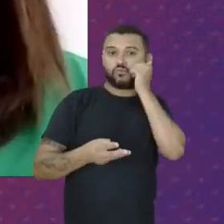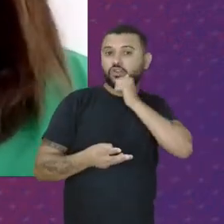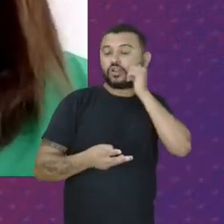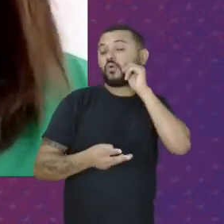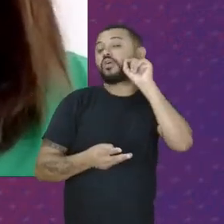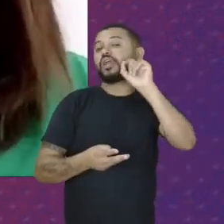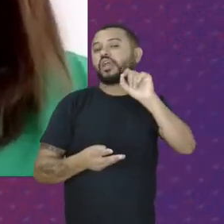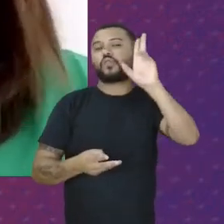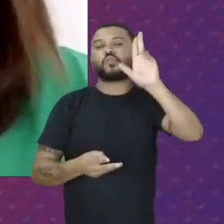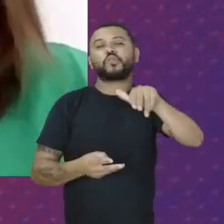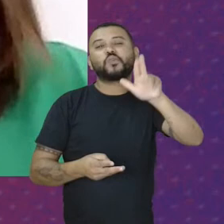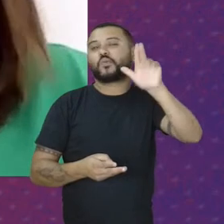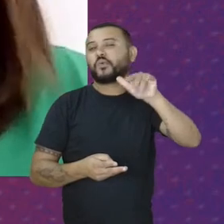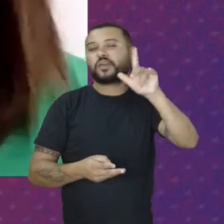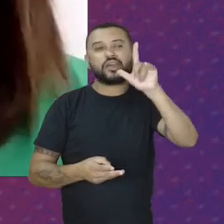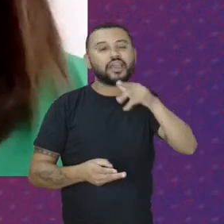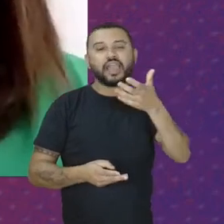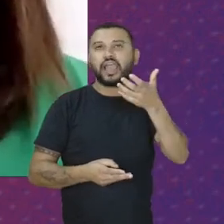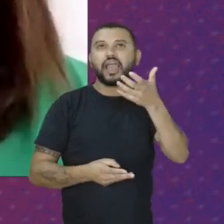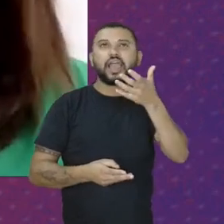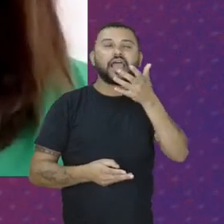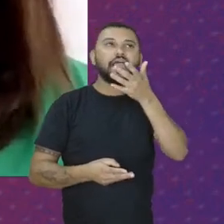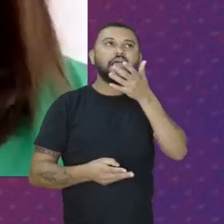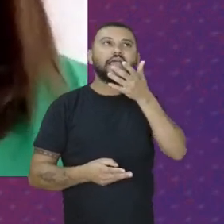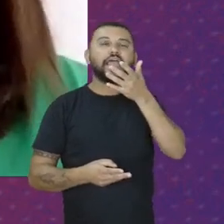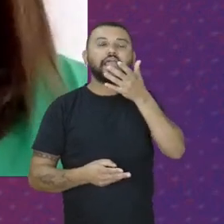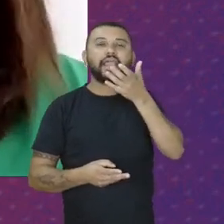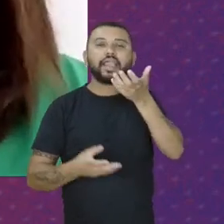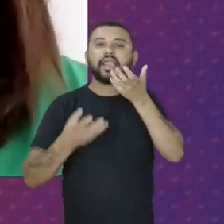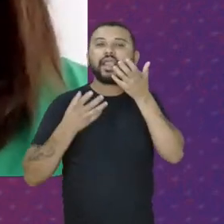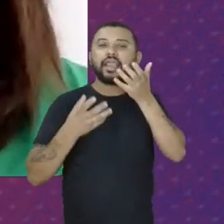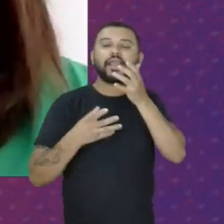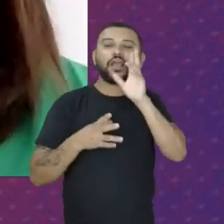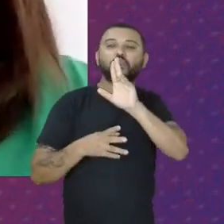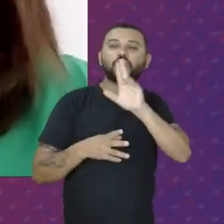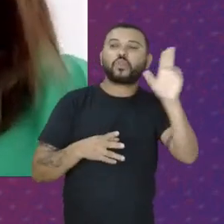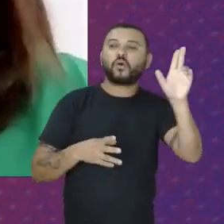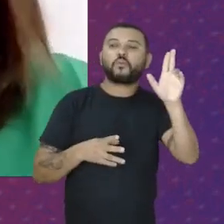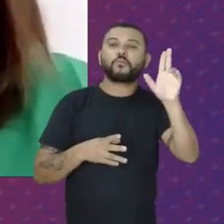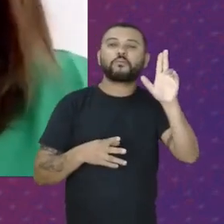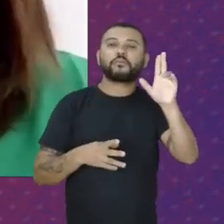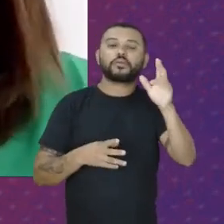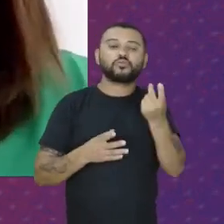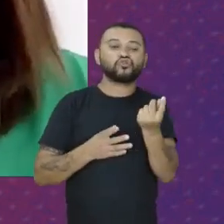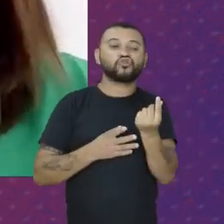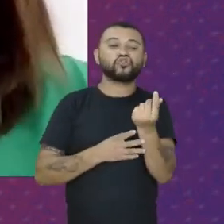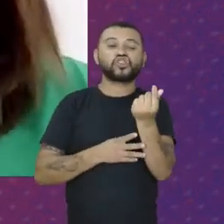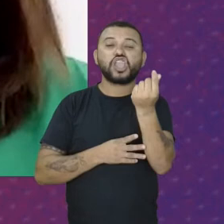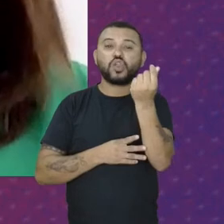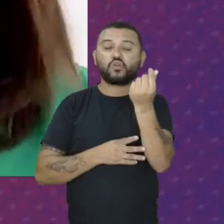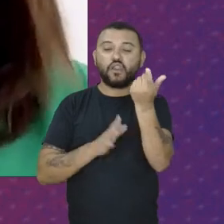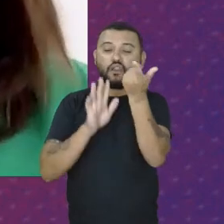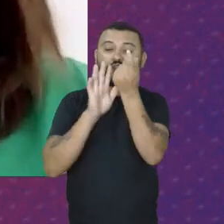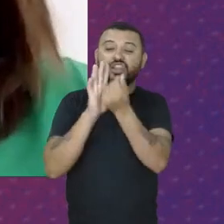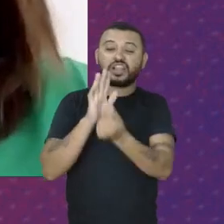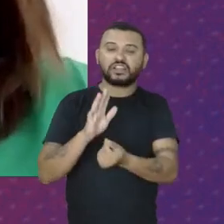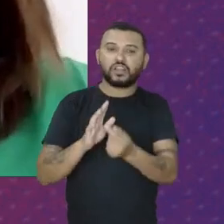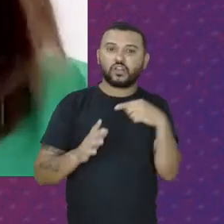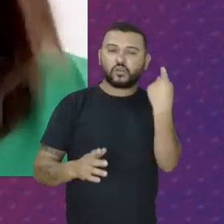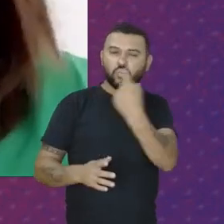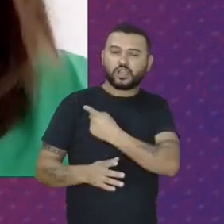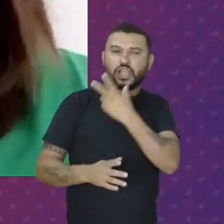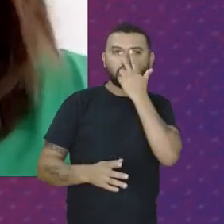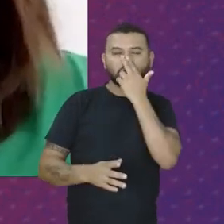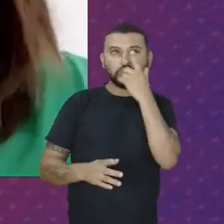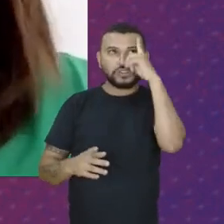nunca quisemos lidar muito com aquilo que a gente chama do financeiro. A gente sempre achou